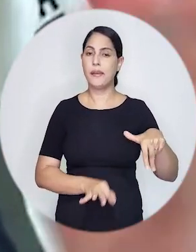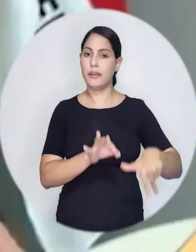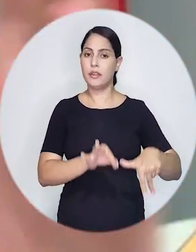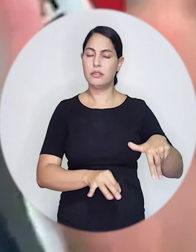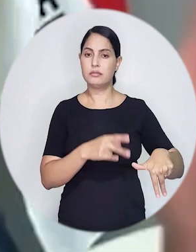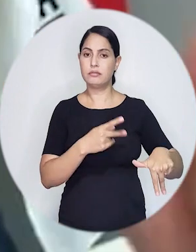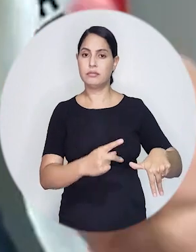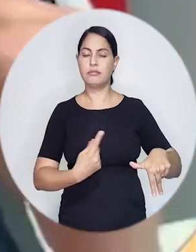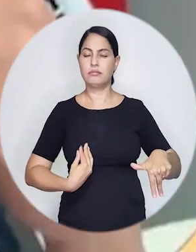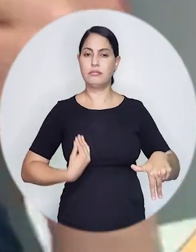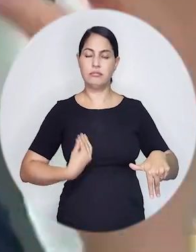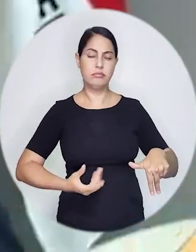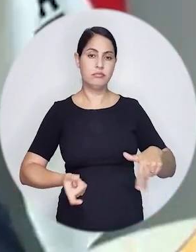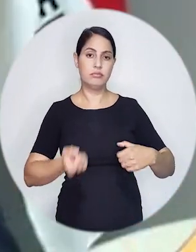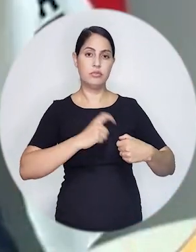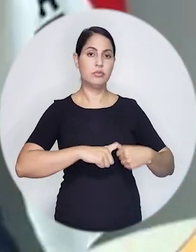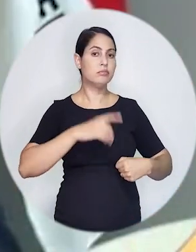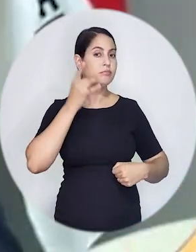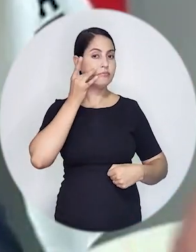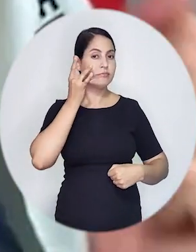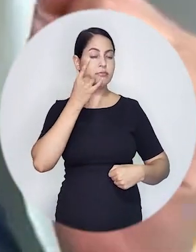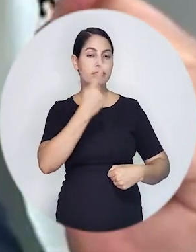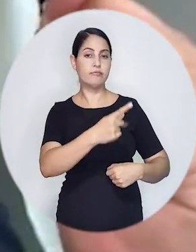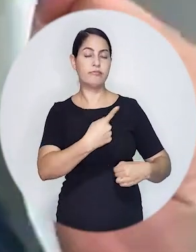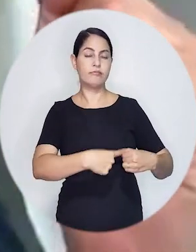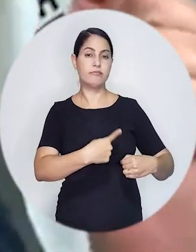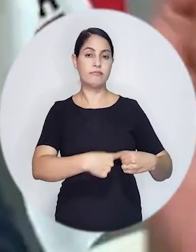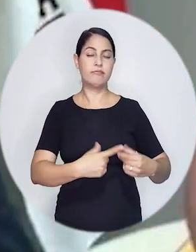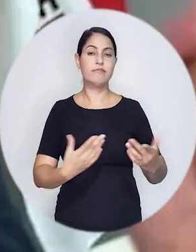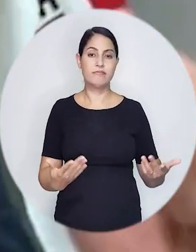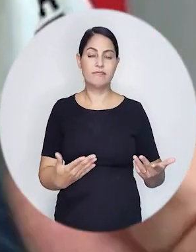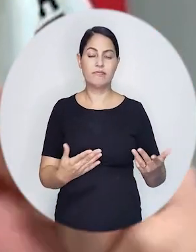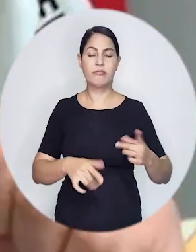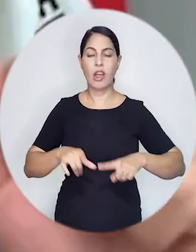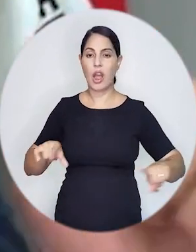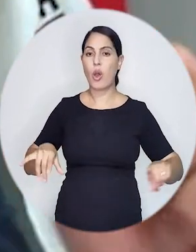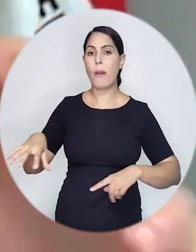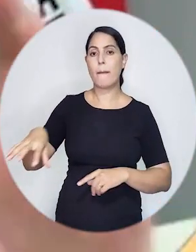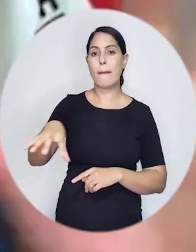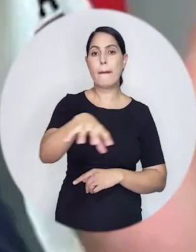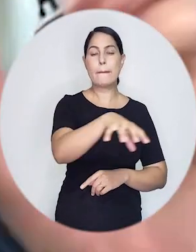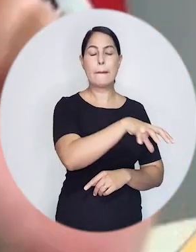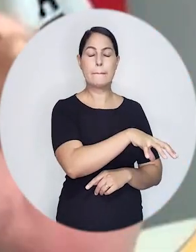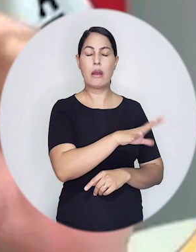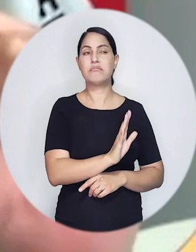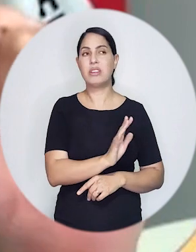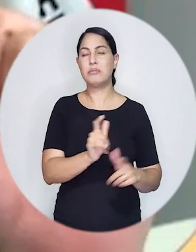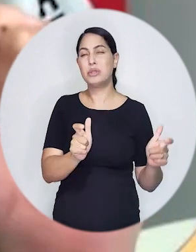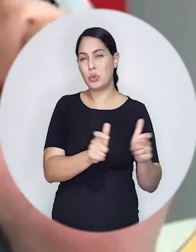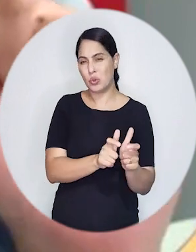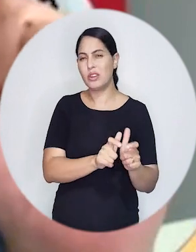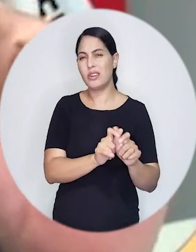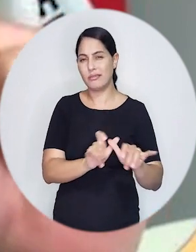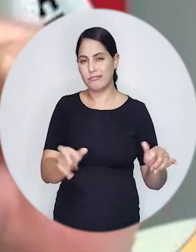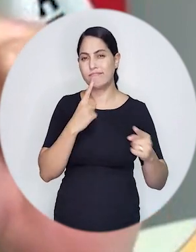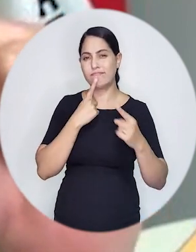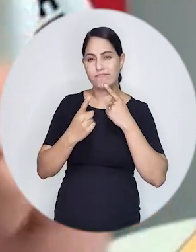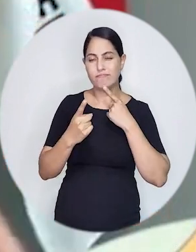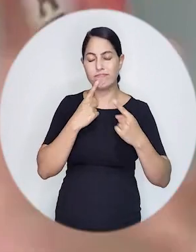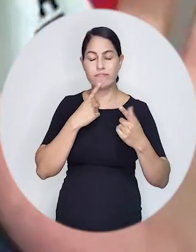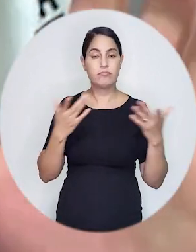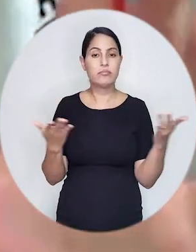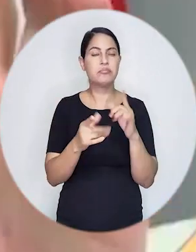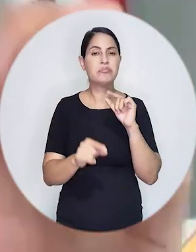houve resistência até para que o magistrado retornasse à sua respectiva comarca em alguns setores, né, como eu